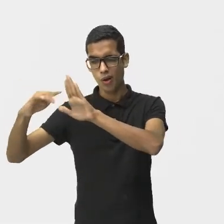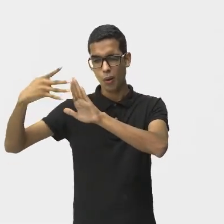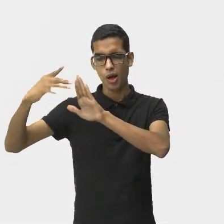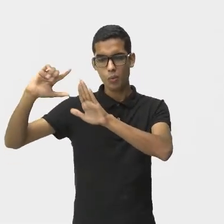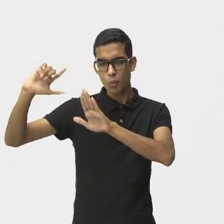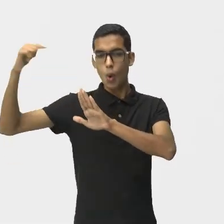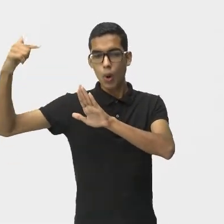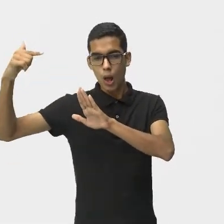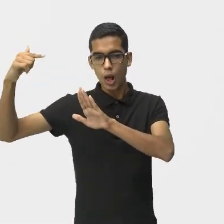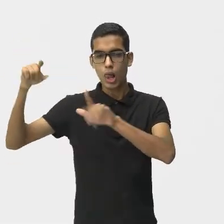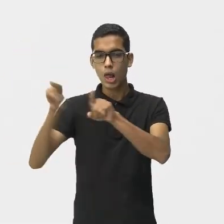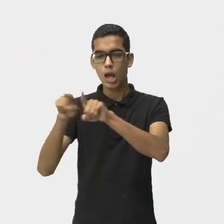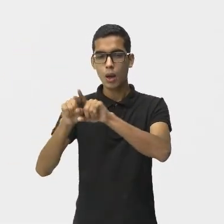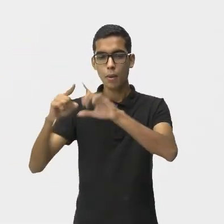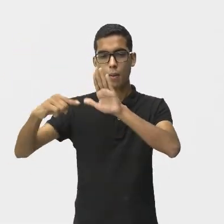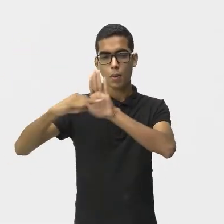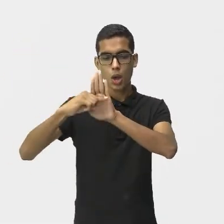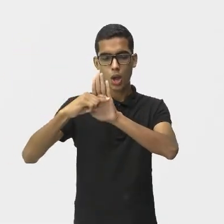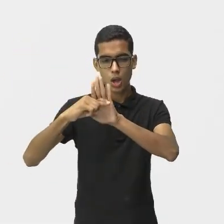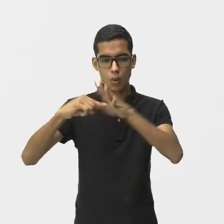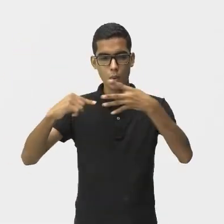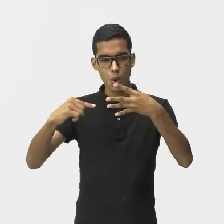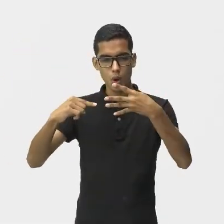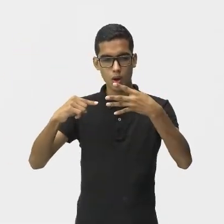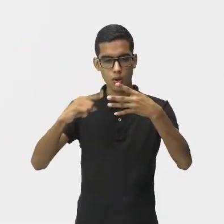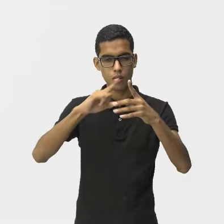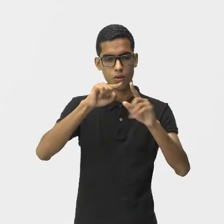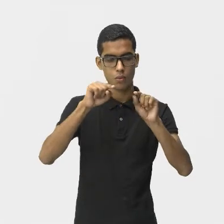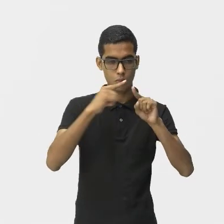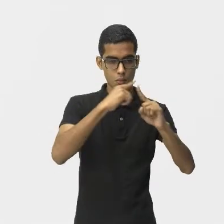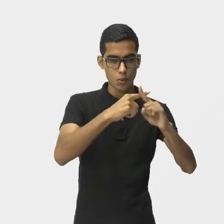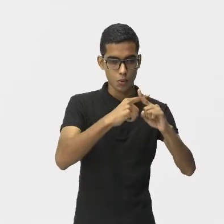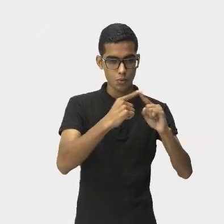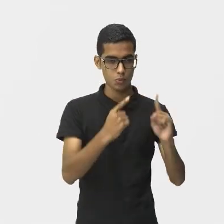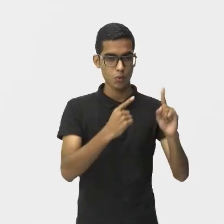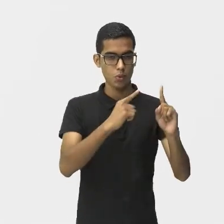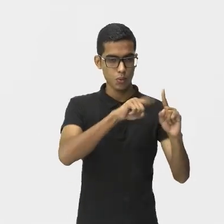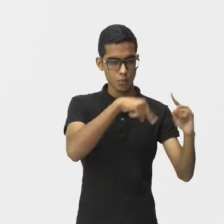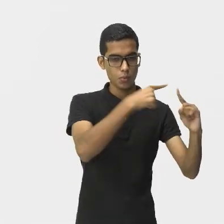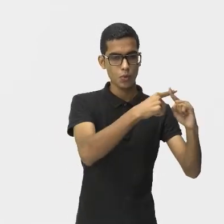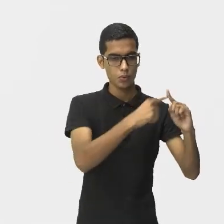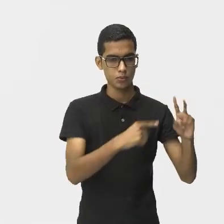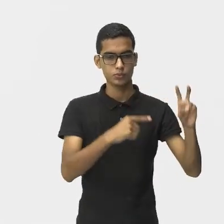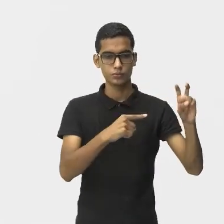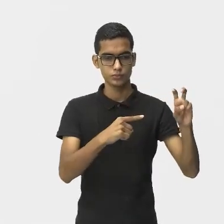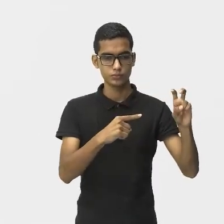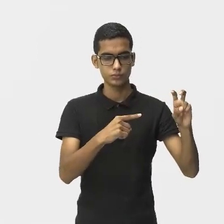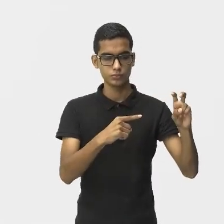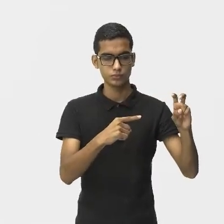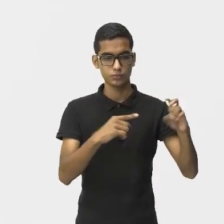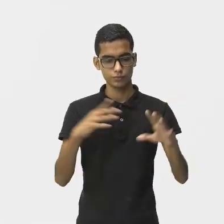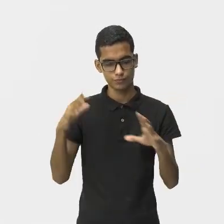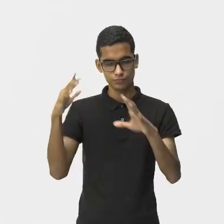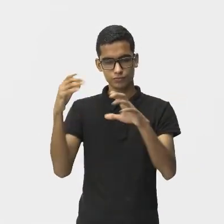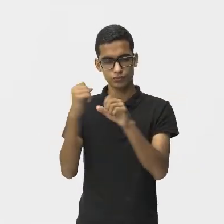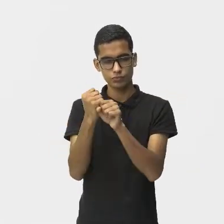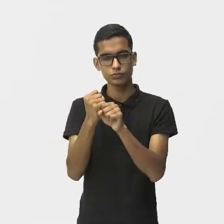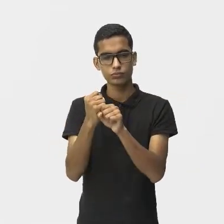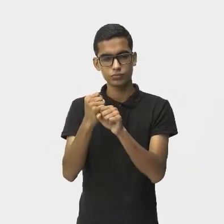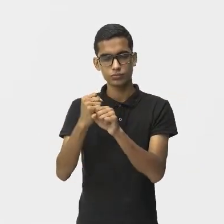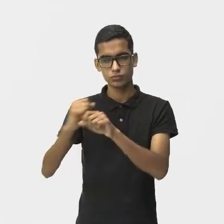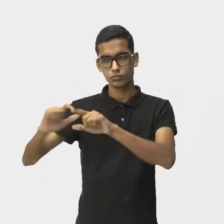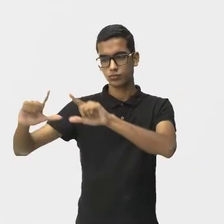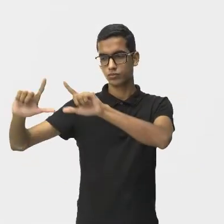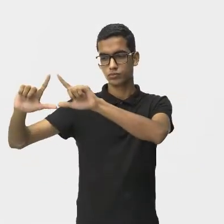Então, o delta é igual a menos 4 elevado ao quadrado vai dar 16, tá? Base negativa, expoente